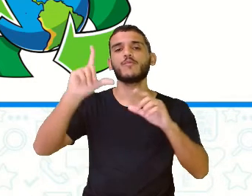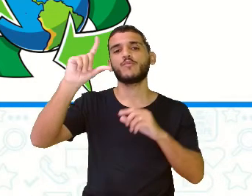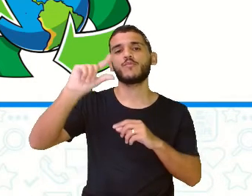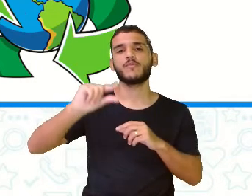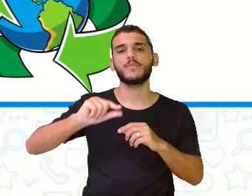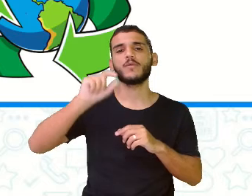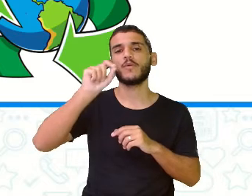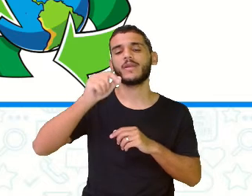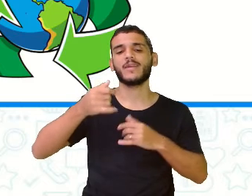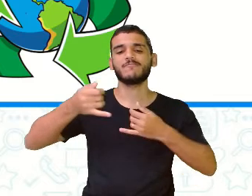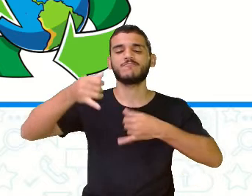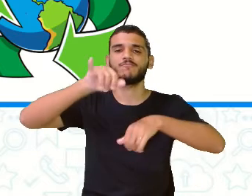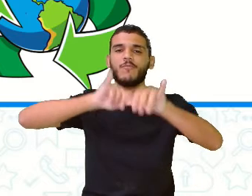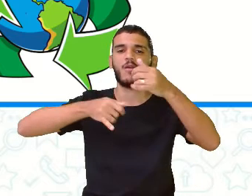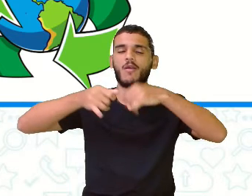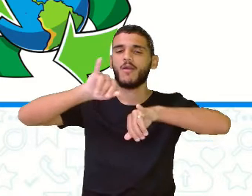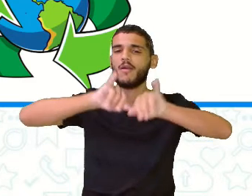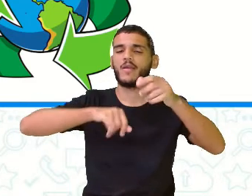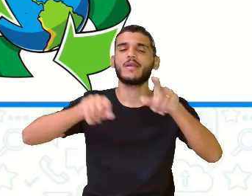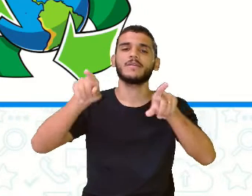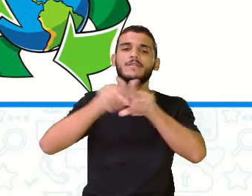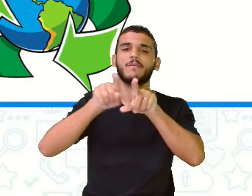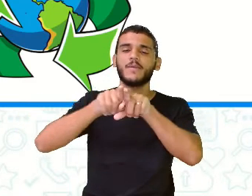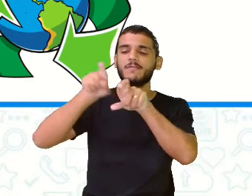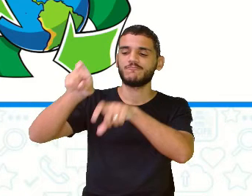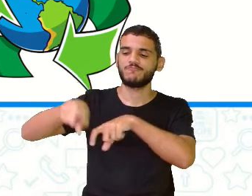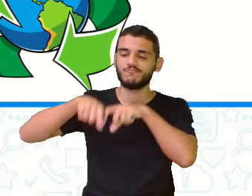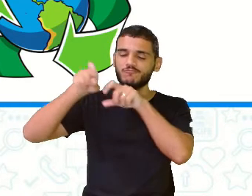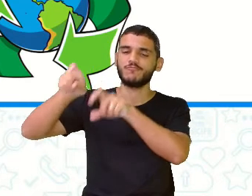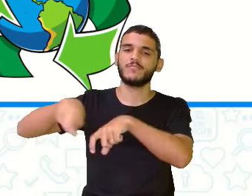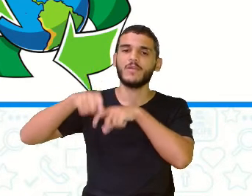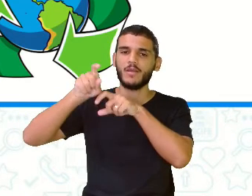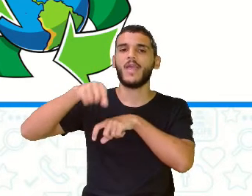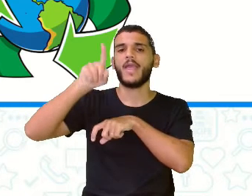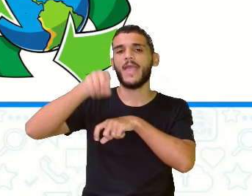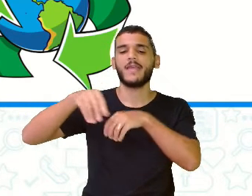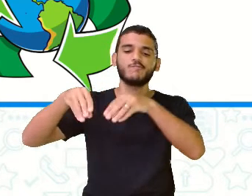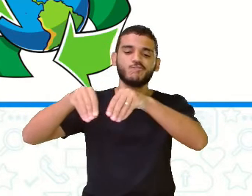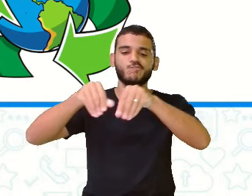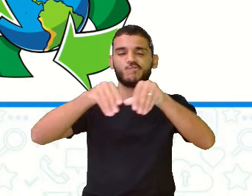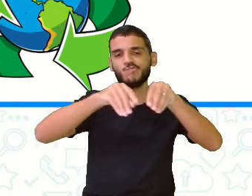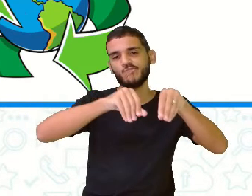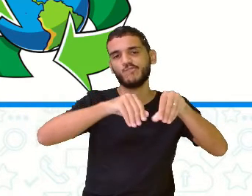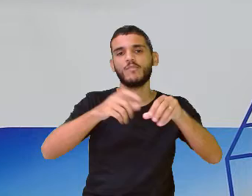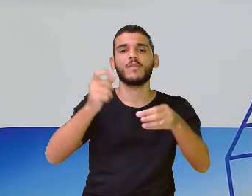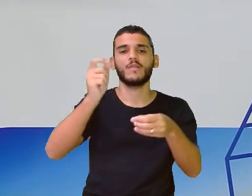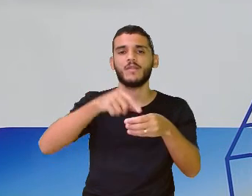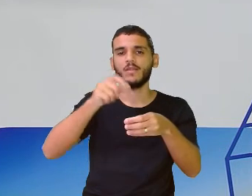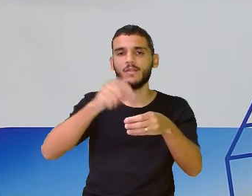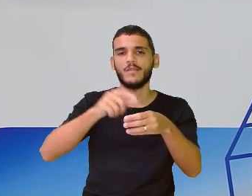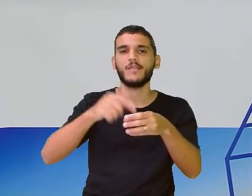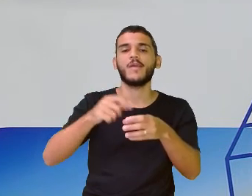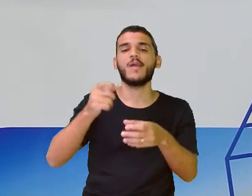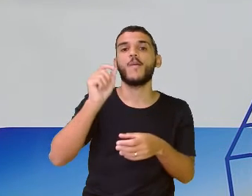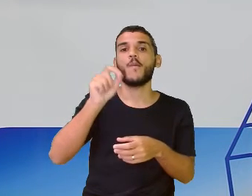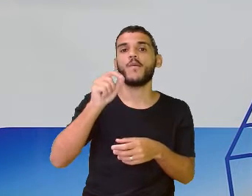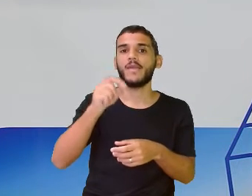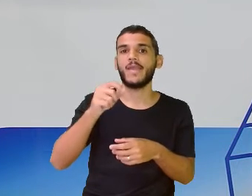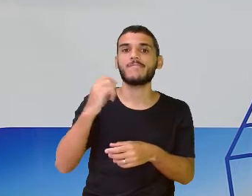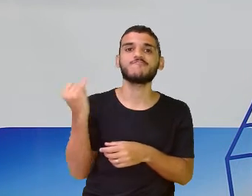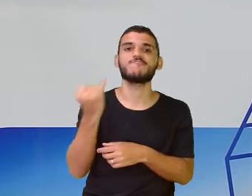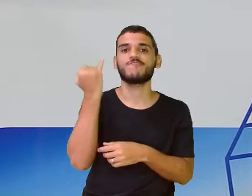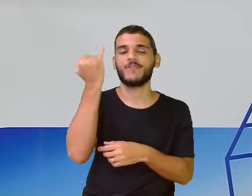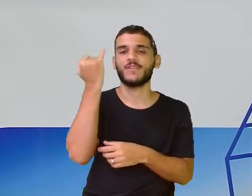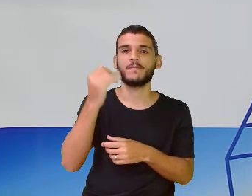de defensivos agrícolas, o que resulta numa agricultura ecologicamente consciente. Veja que contraponto legal.